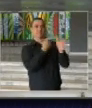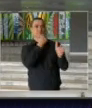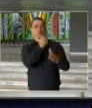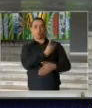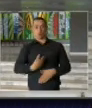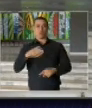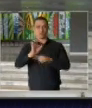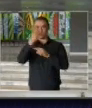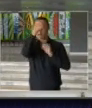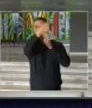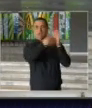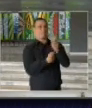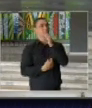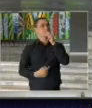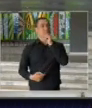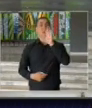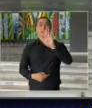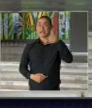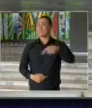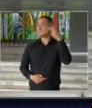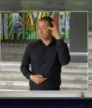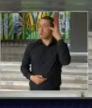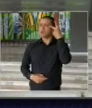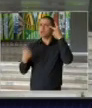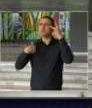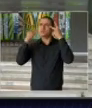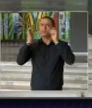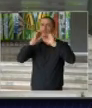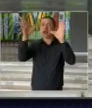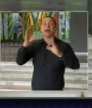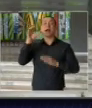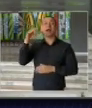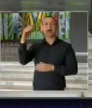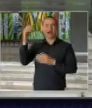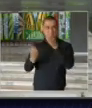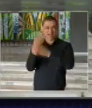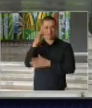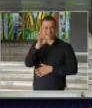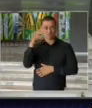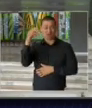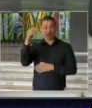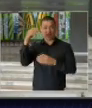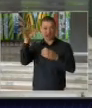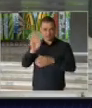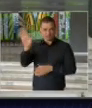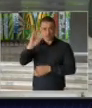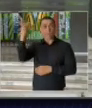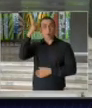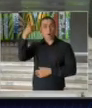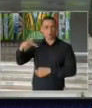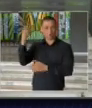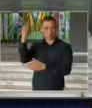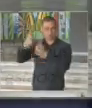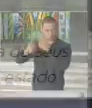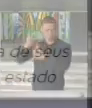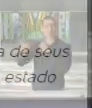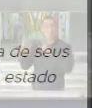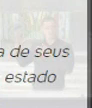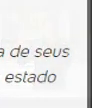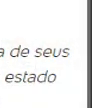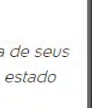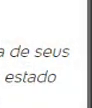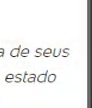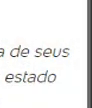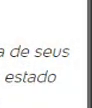Carlos Malheiros, olha o tamanho da audiência. A CBF já respondeu Dória, tipo, fica na sua. Vamos ler a resposta da